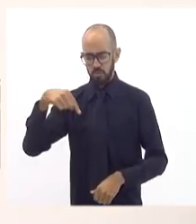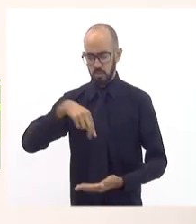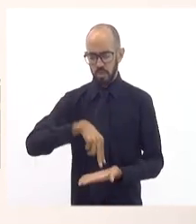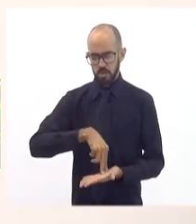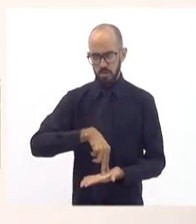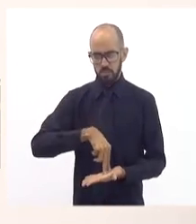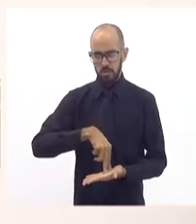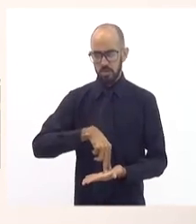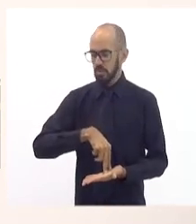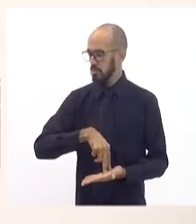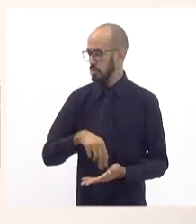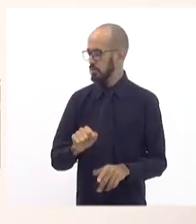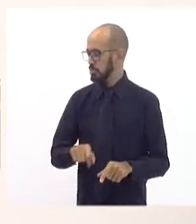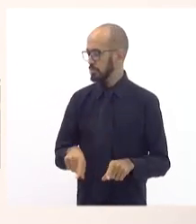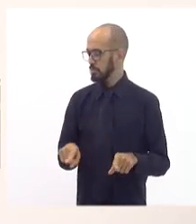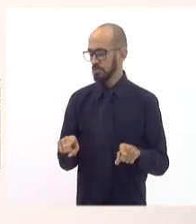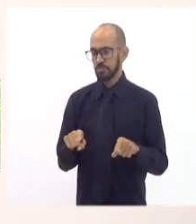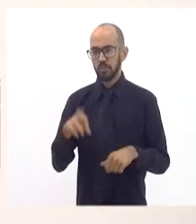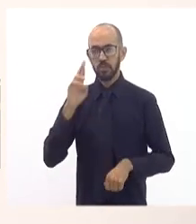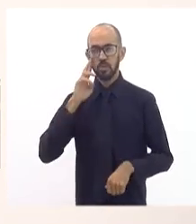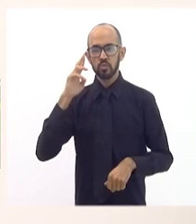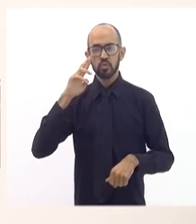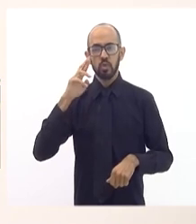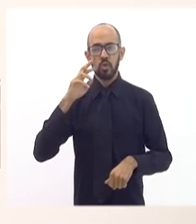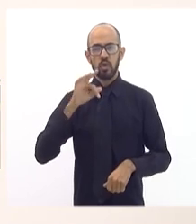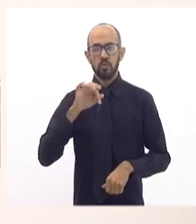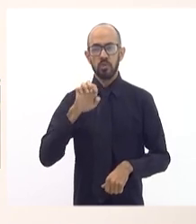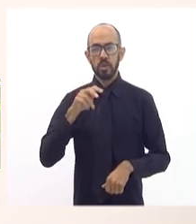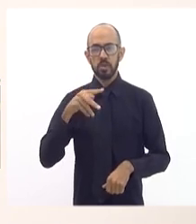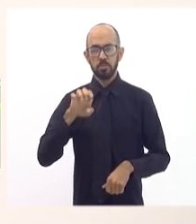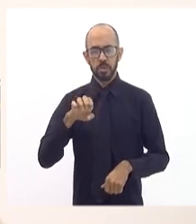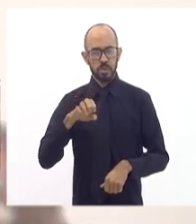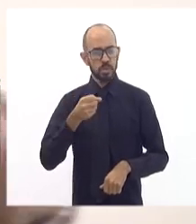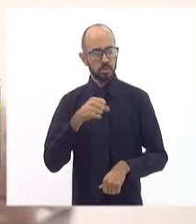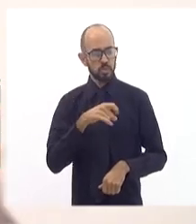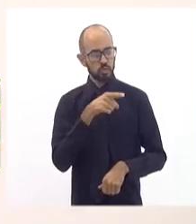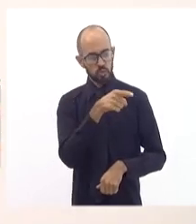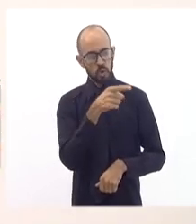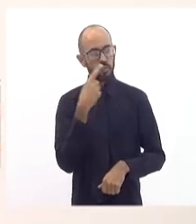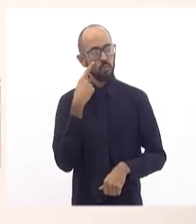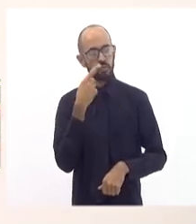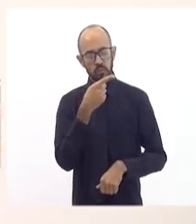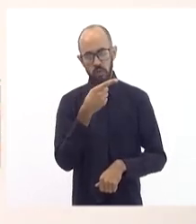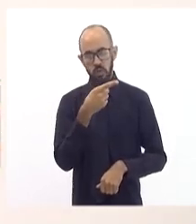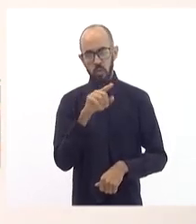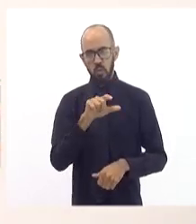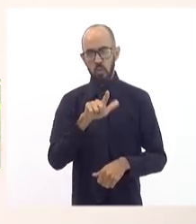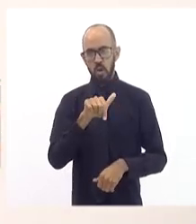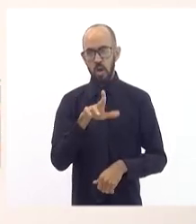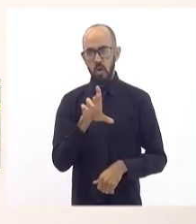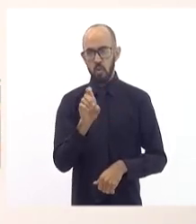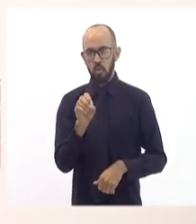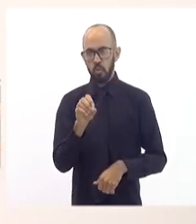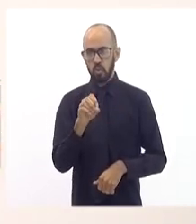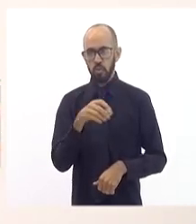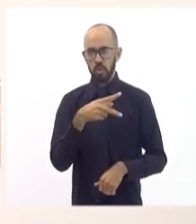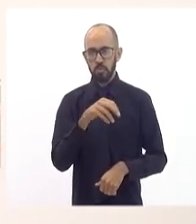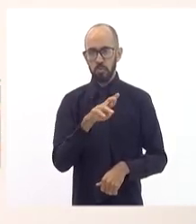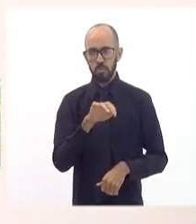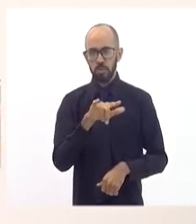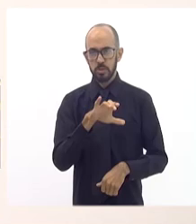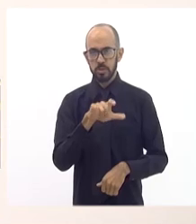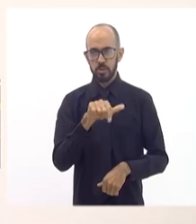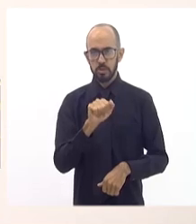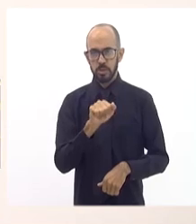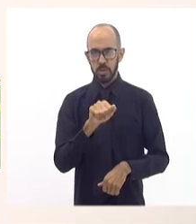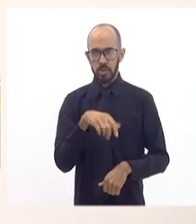público e ao Senhor Felipe se o senhor já viu o laudo da Priscila Diniz Barros